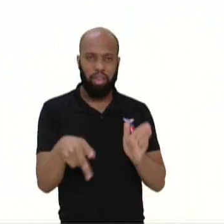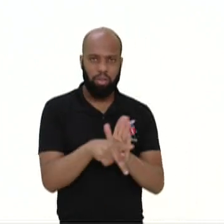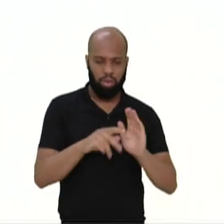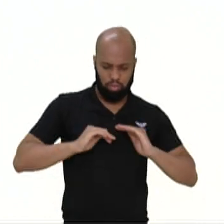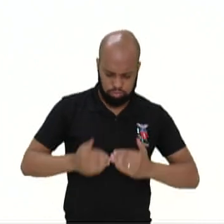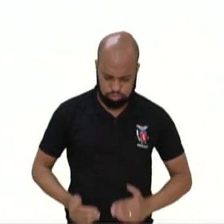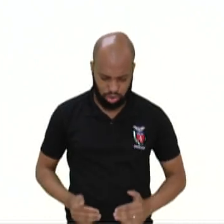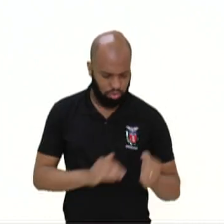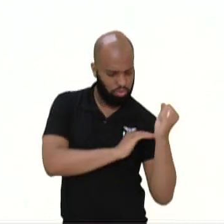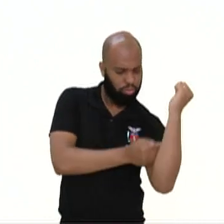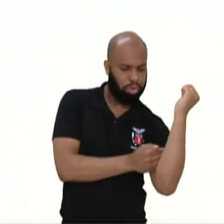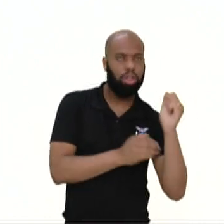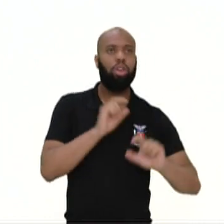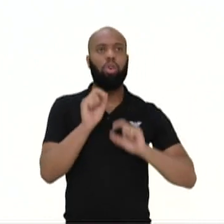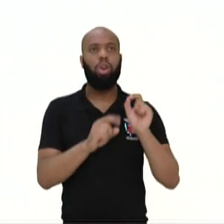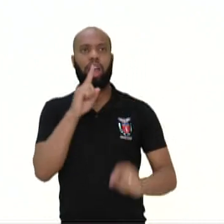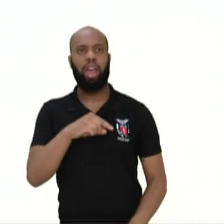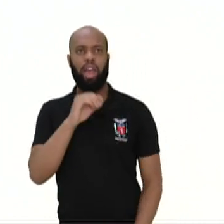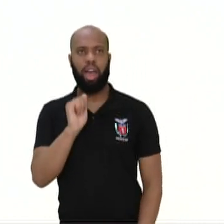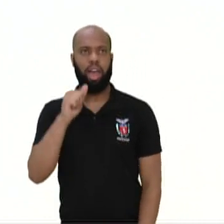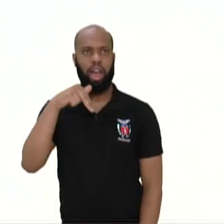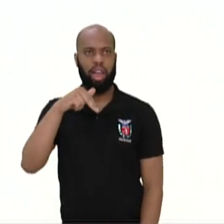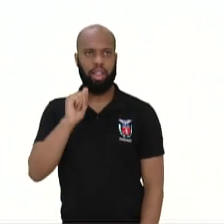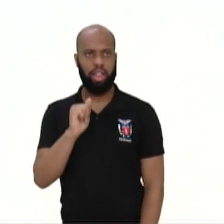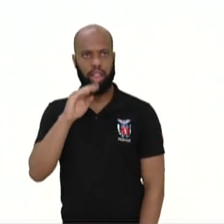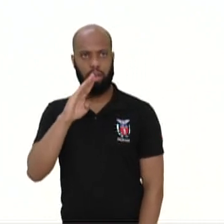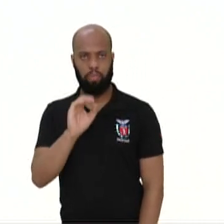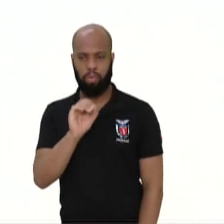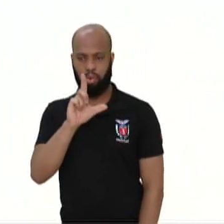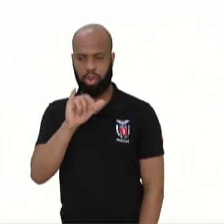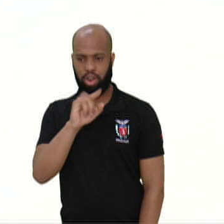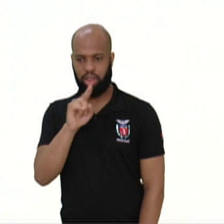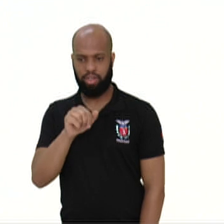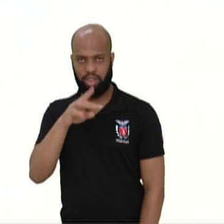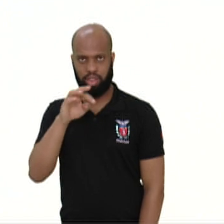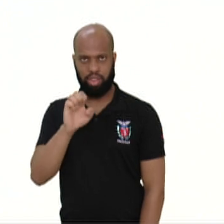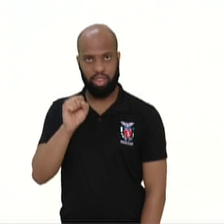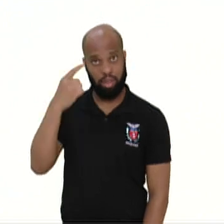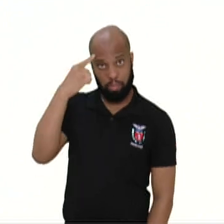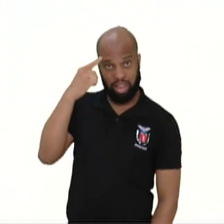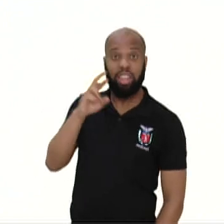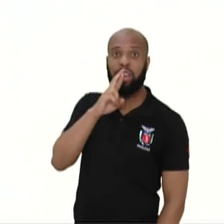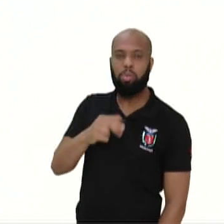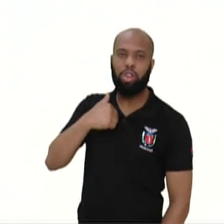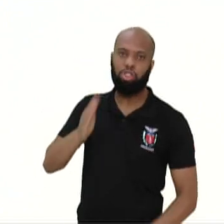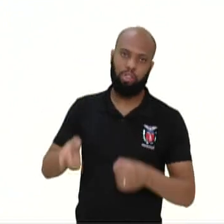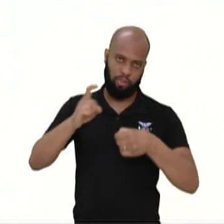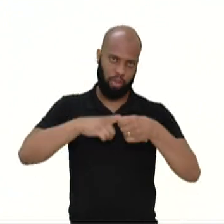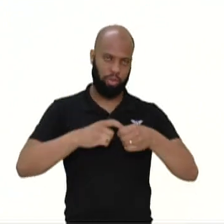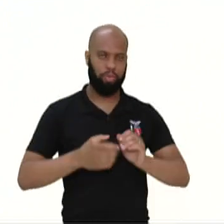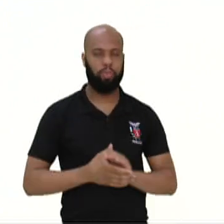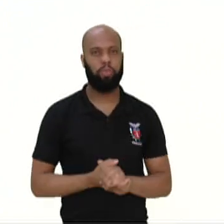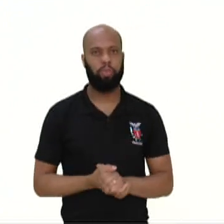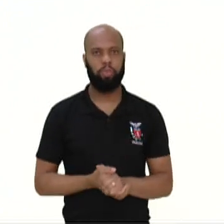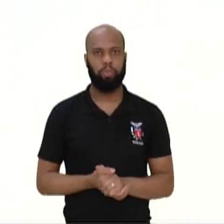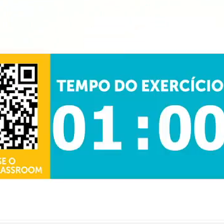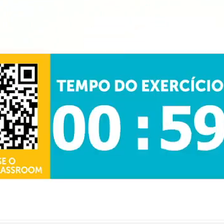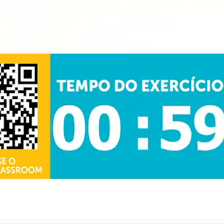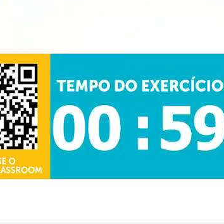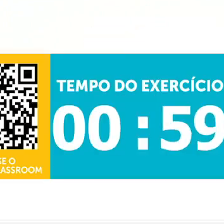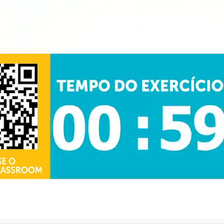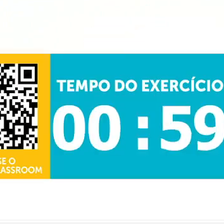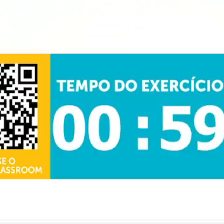alimentares? O que são anabolizantes? Então pensem e respondam e logo retornamos.